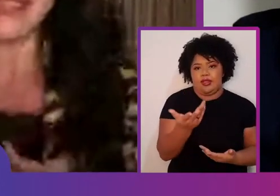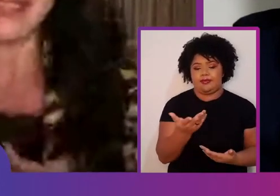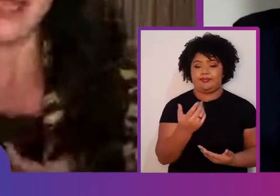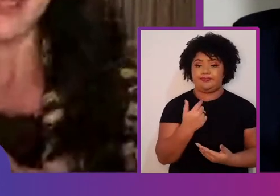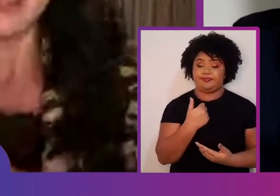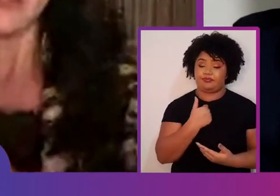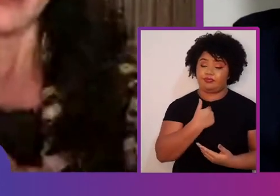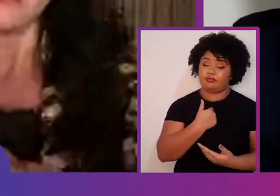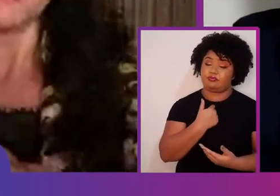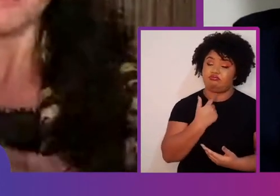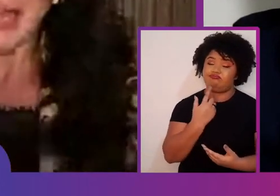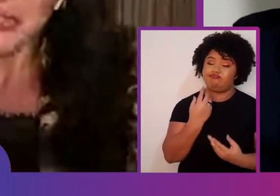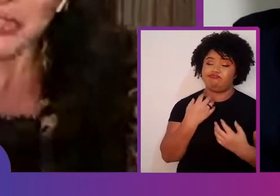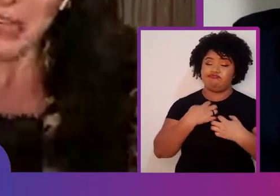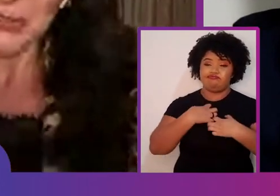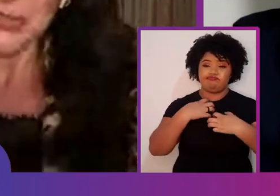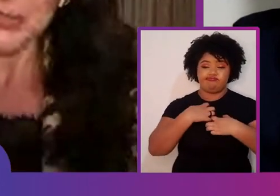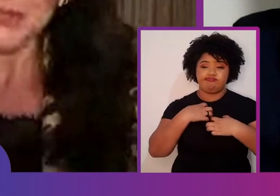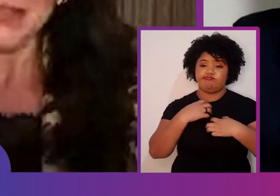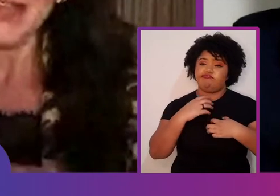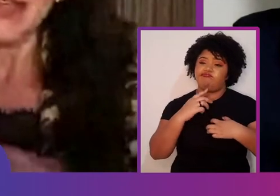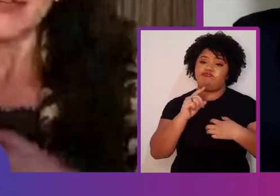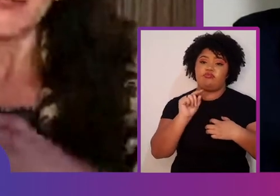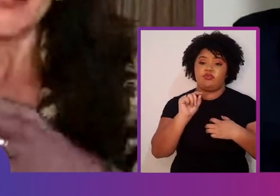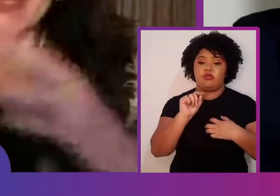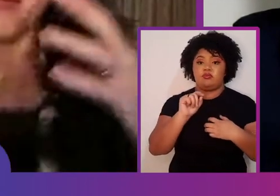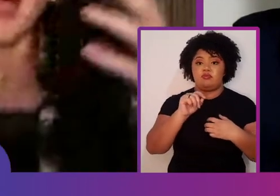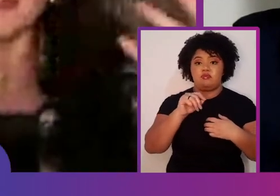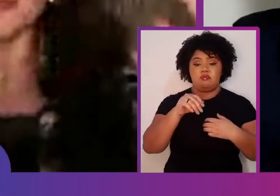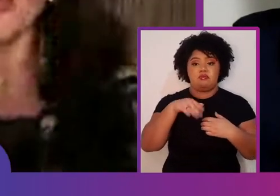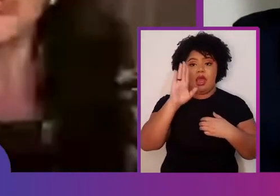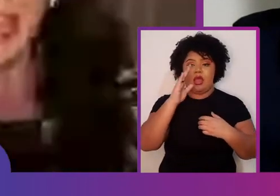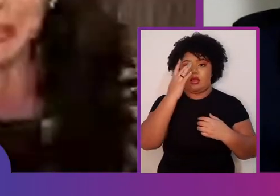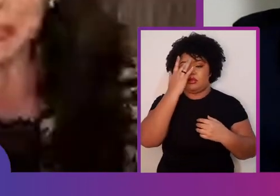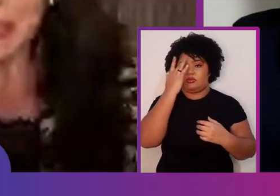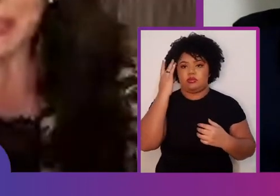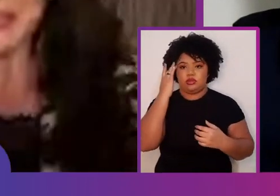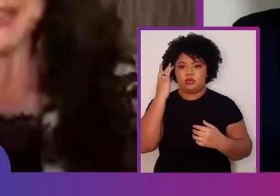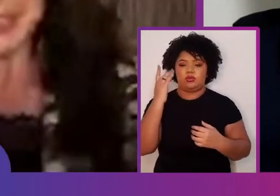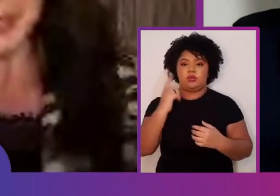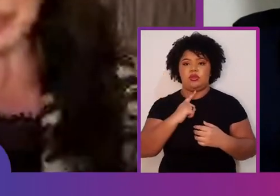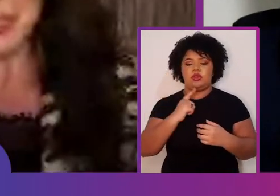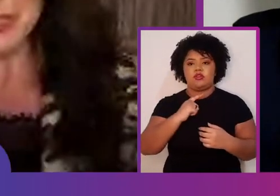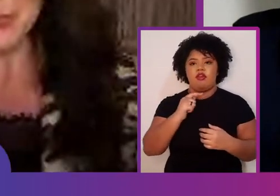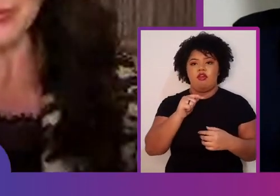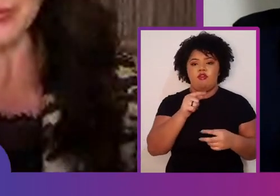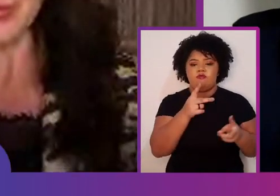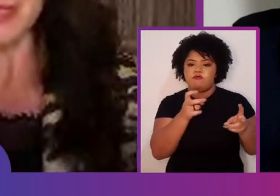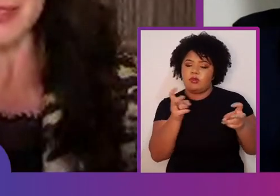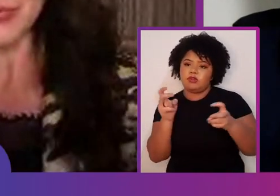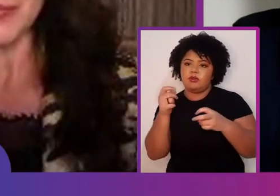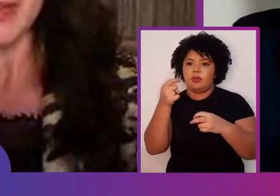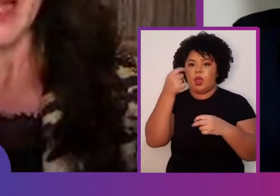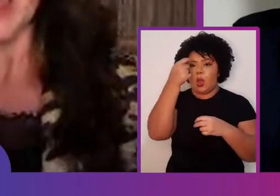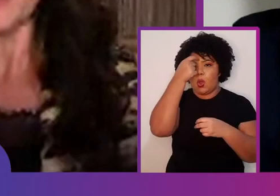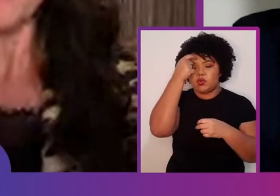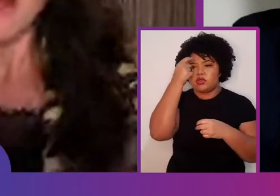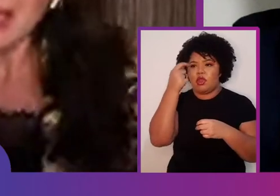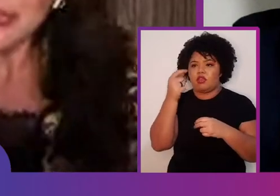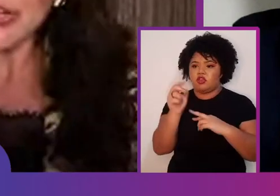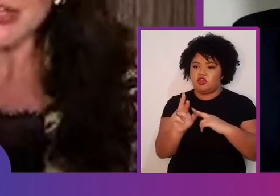quanto mais gente fica mais consciente desse abismo no